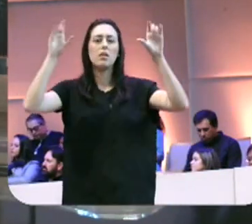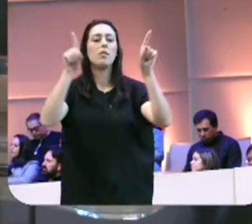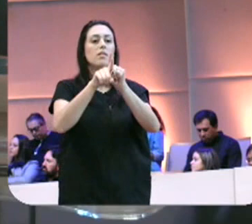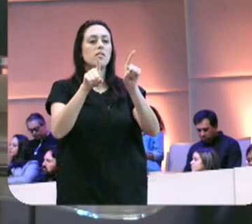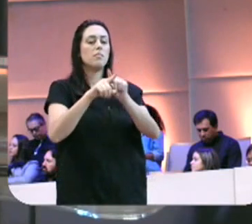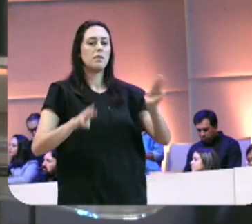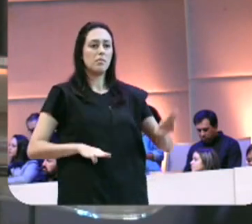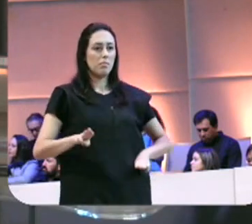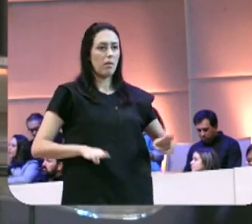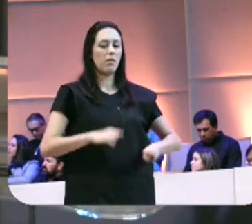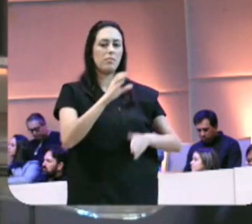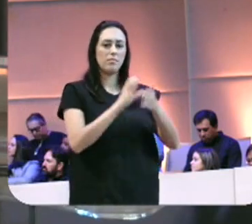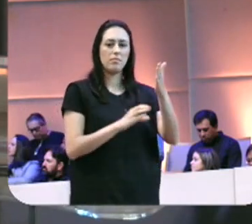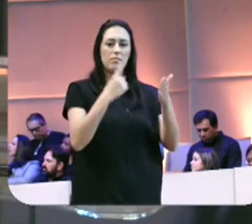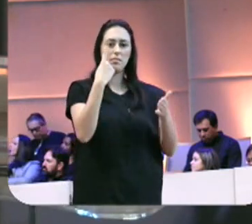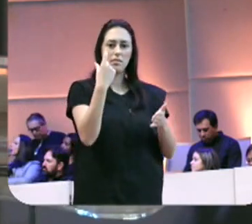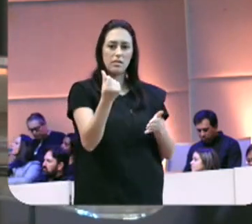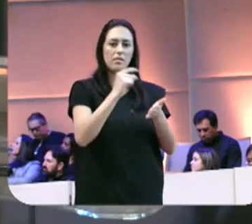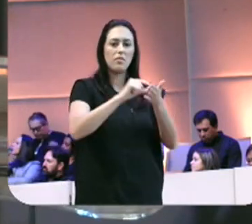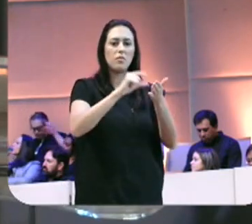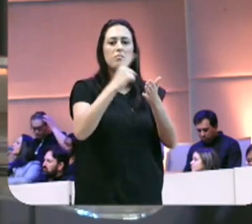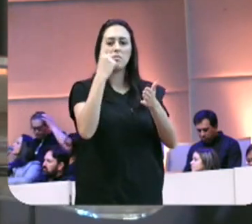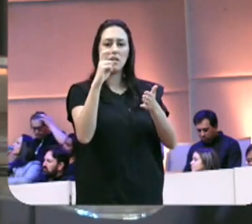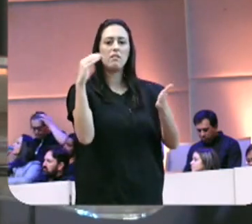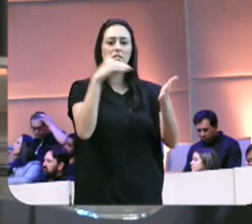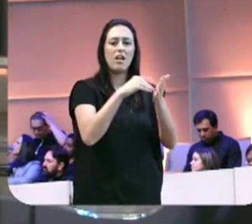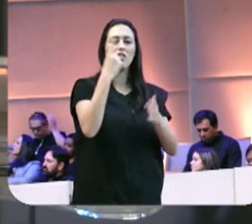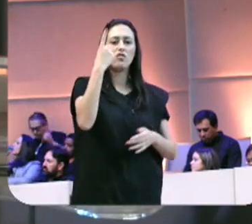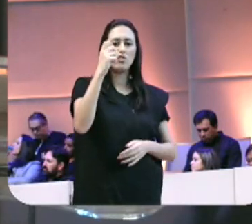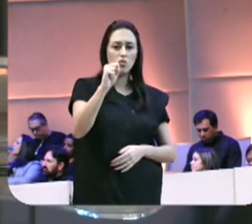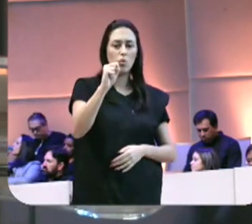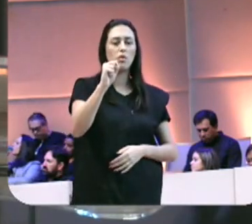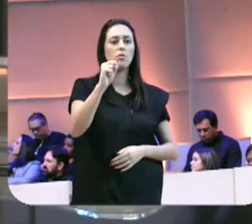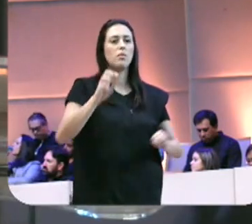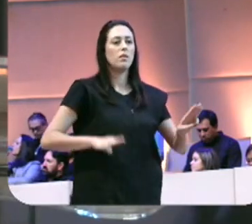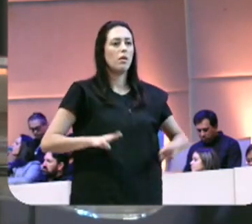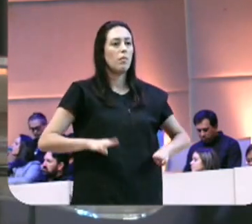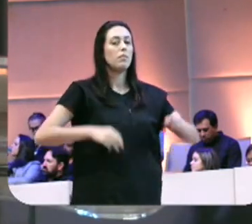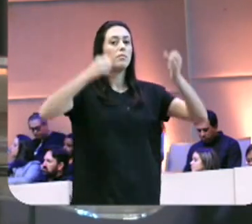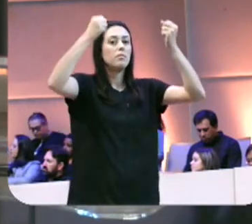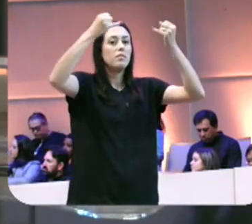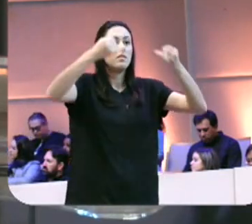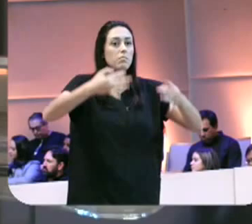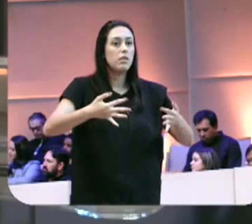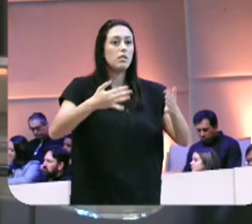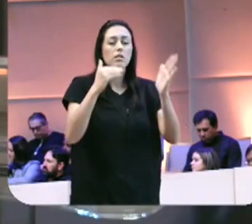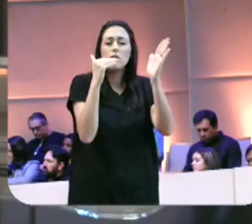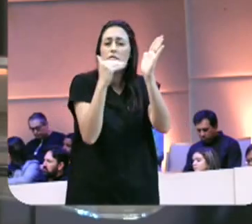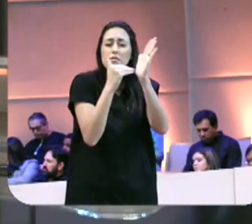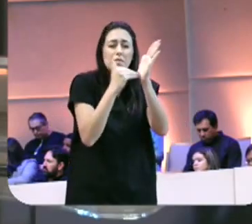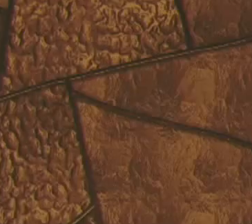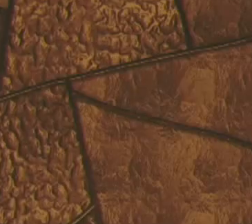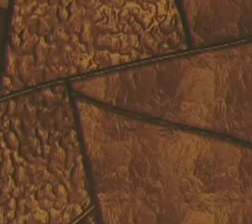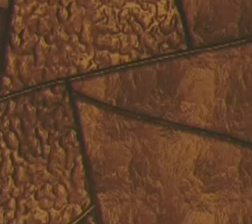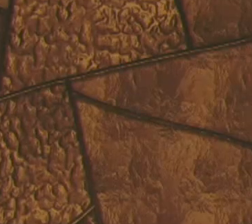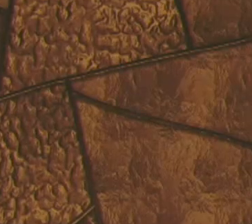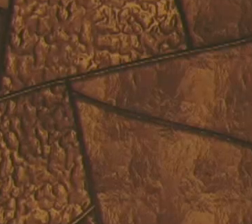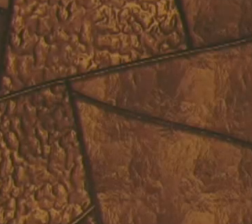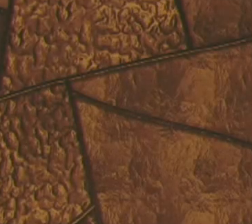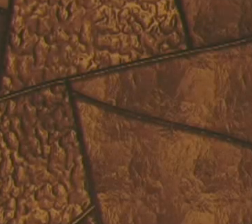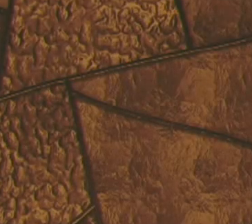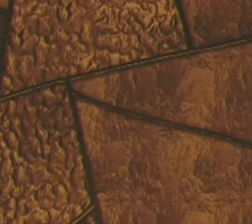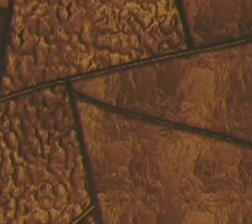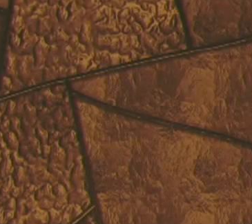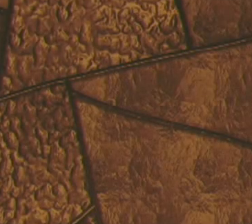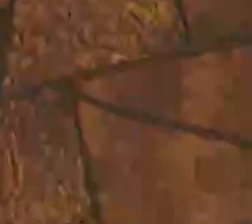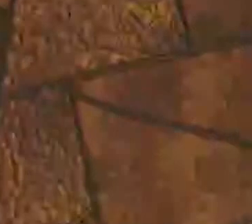16, 15 a 18, que é a versão de como Marcos nos relata como foram essas últimas palavras de Jesus. E ali está nesse texto: